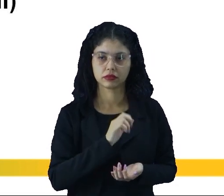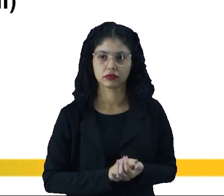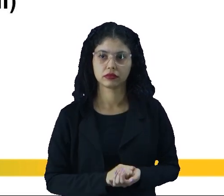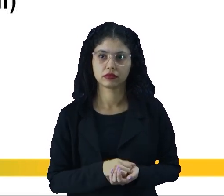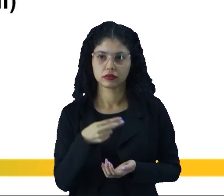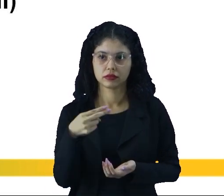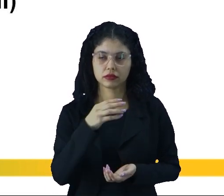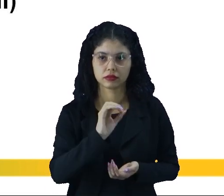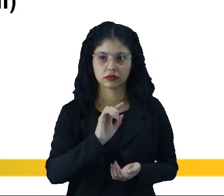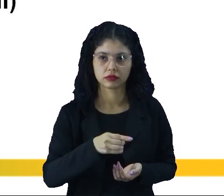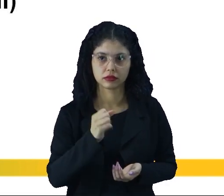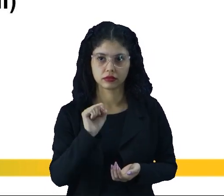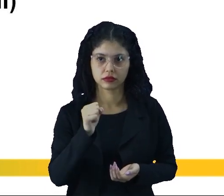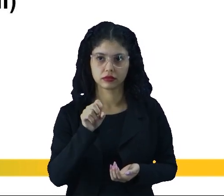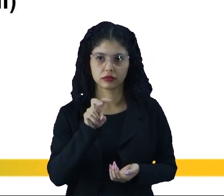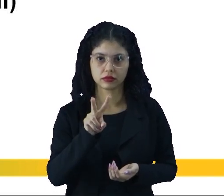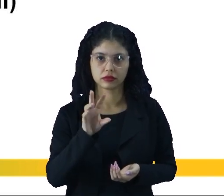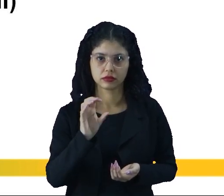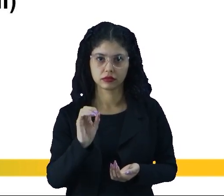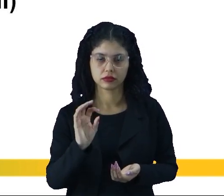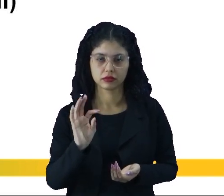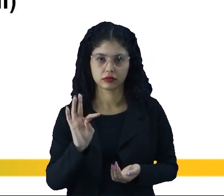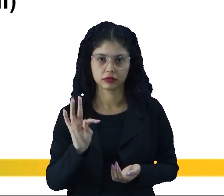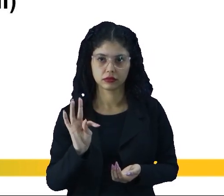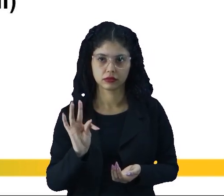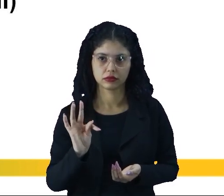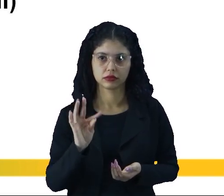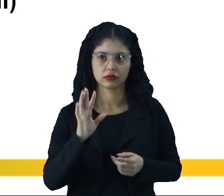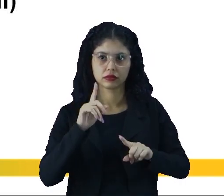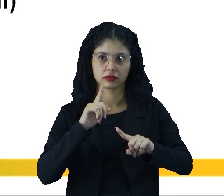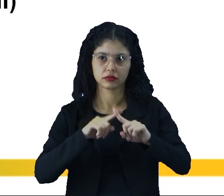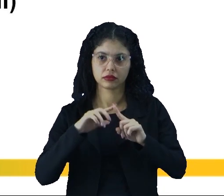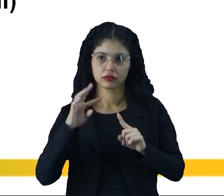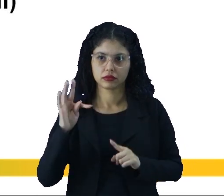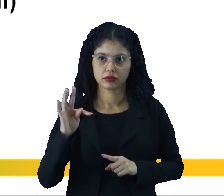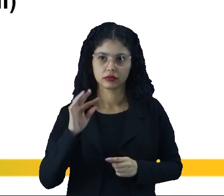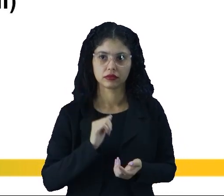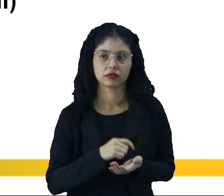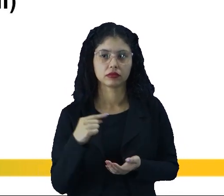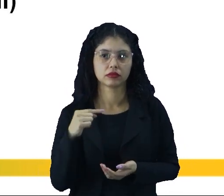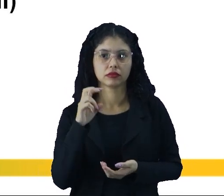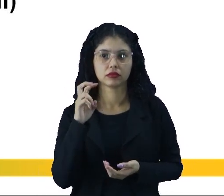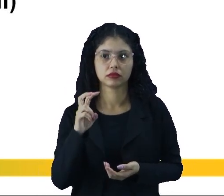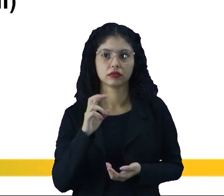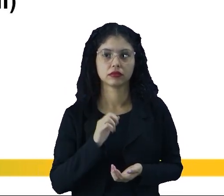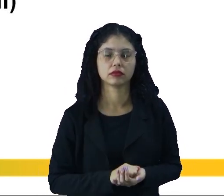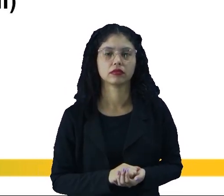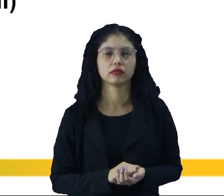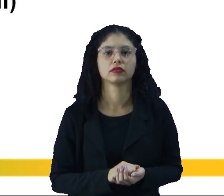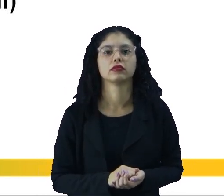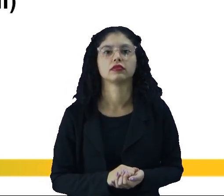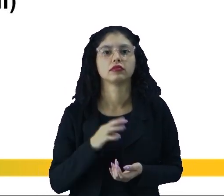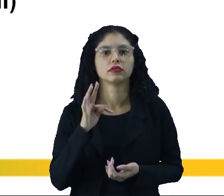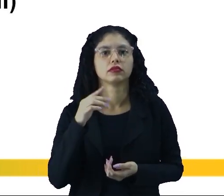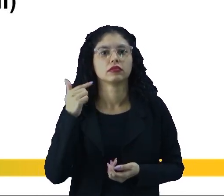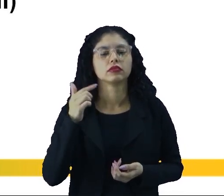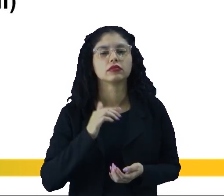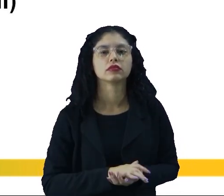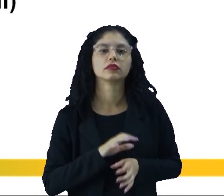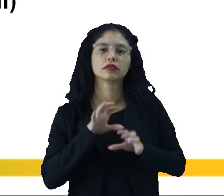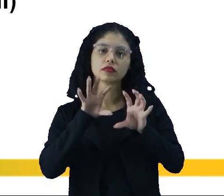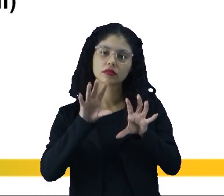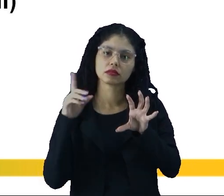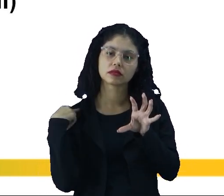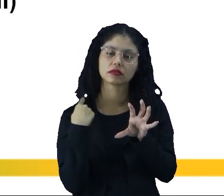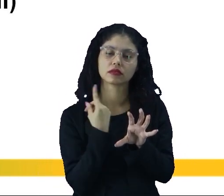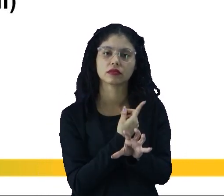35 igual a 0,8 vezes V0 vezes t, menos 5t ao quadrado.